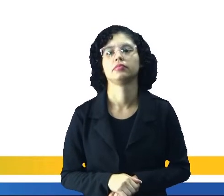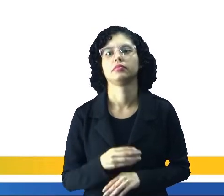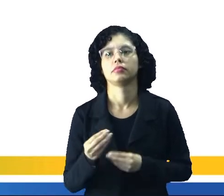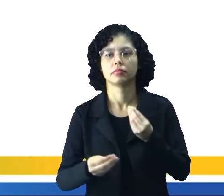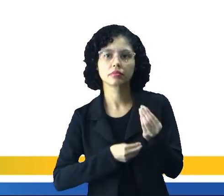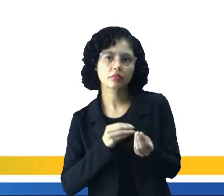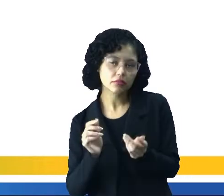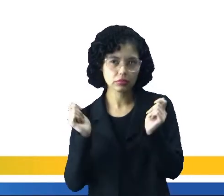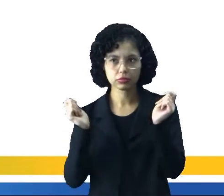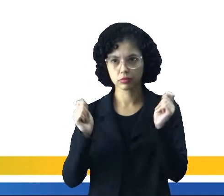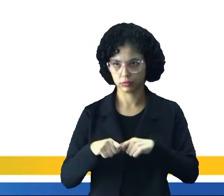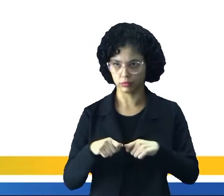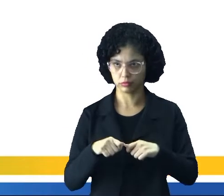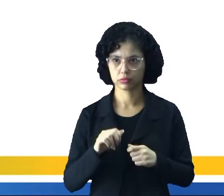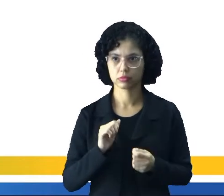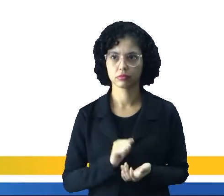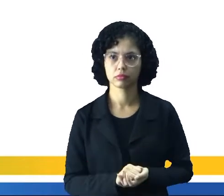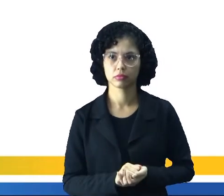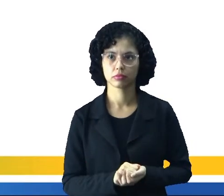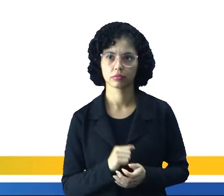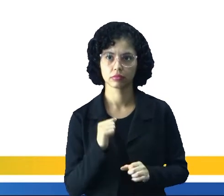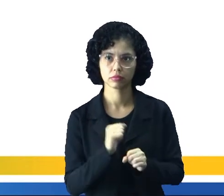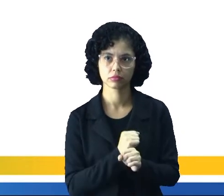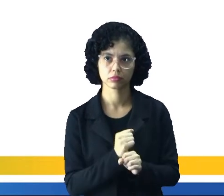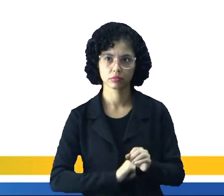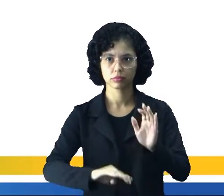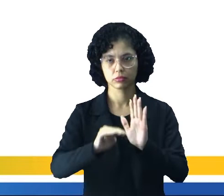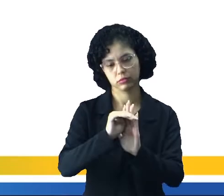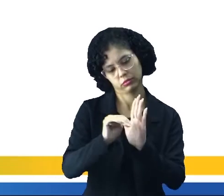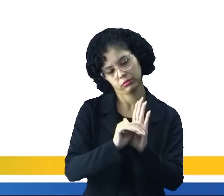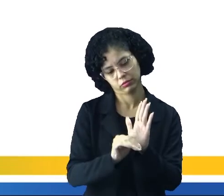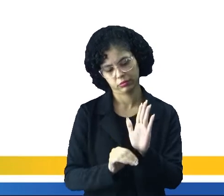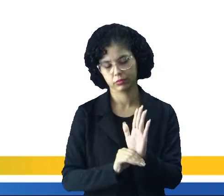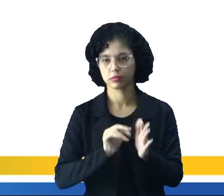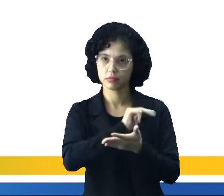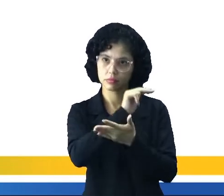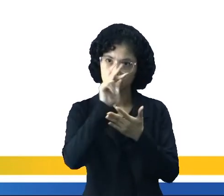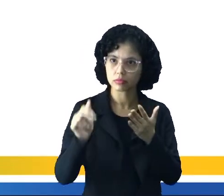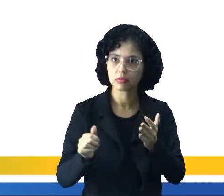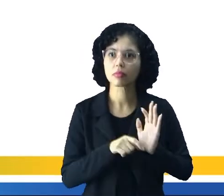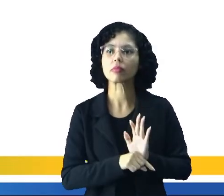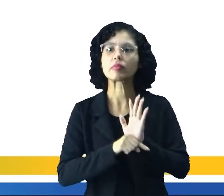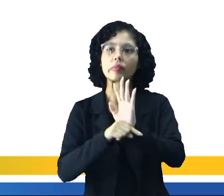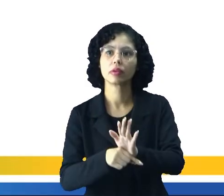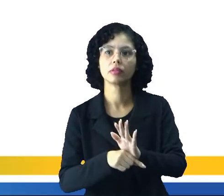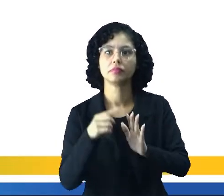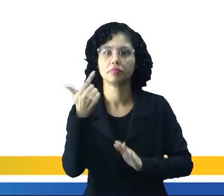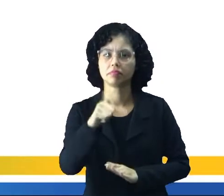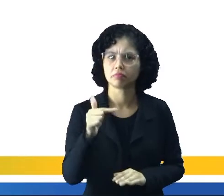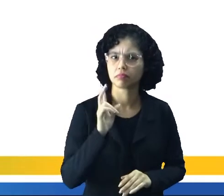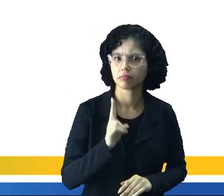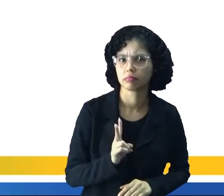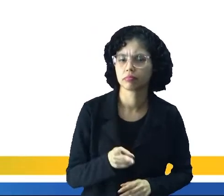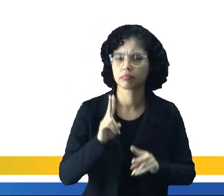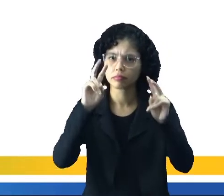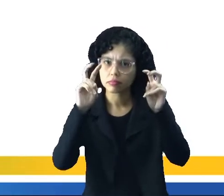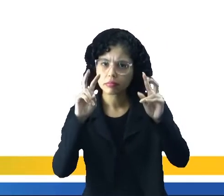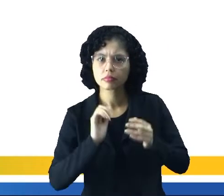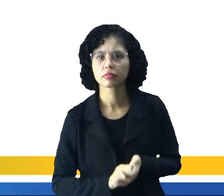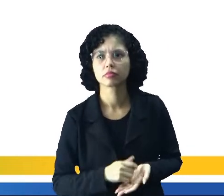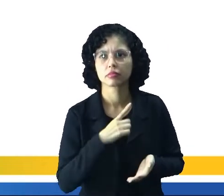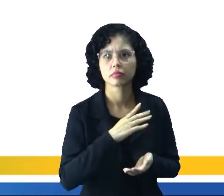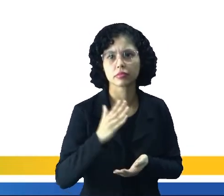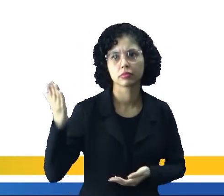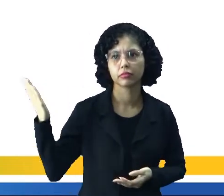Bom, um caso exemplar de como é possível construir uma cadeia de retomadas referenciais sem repetir o mesmo termo,